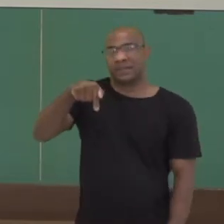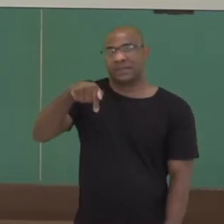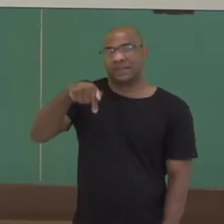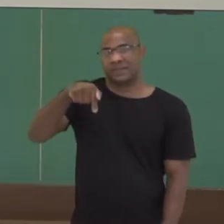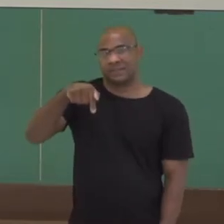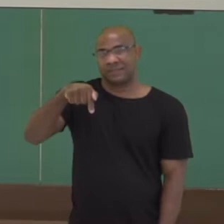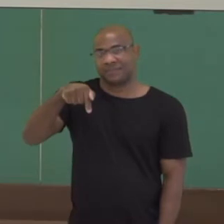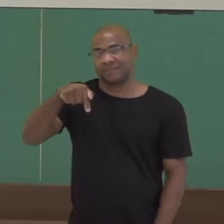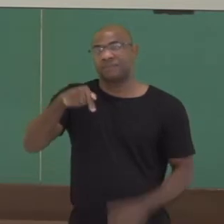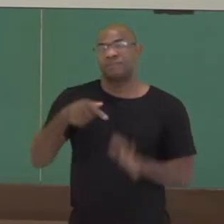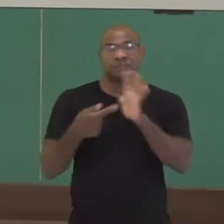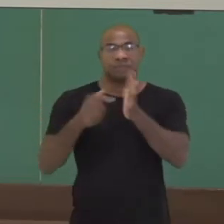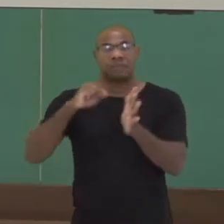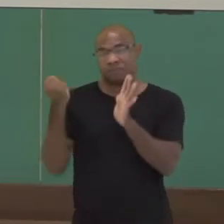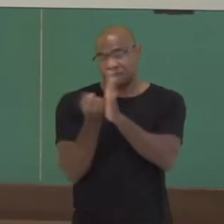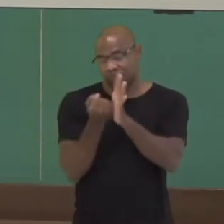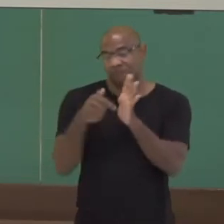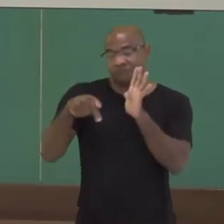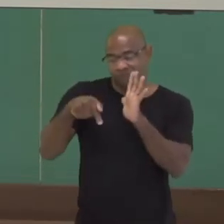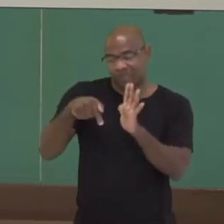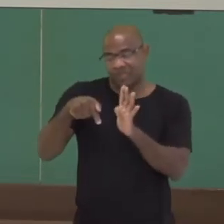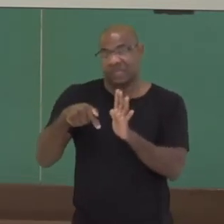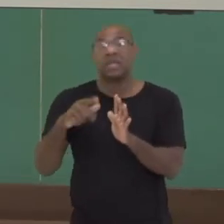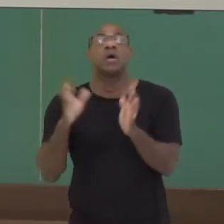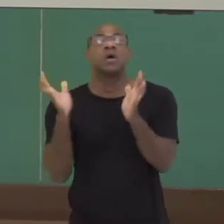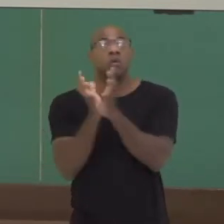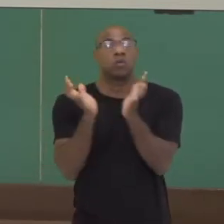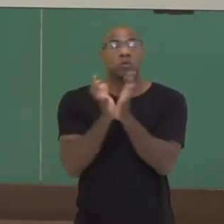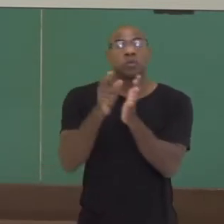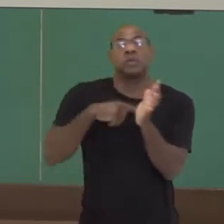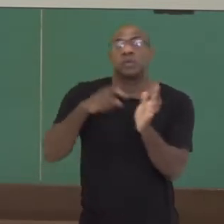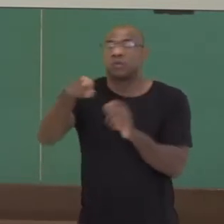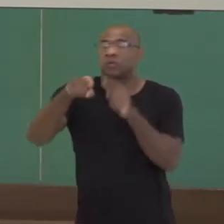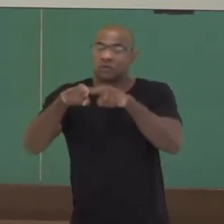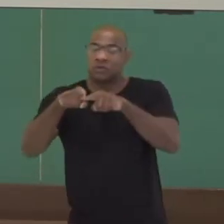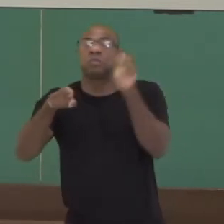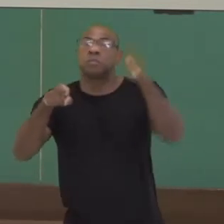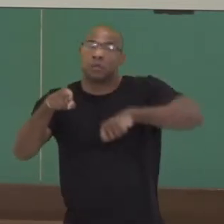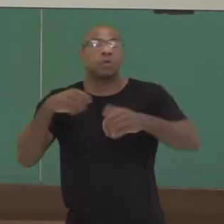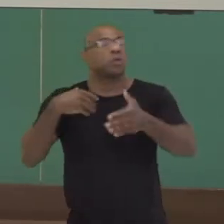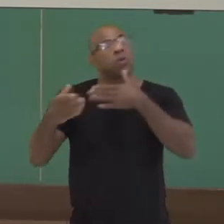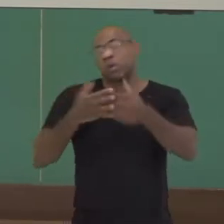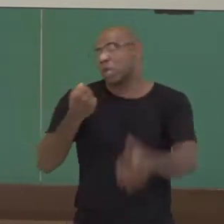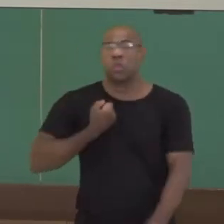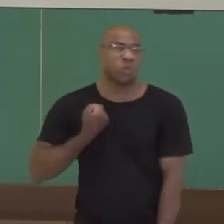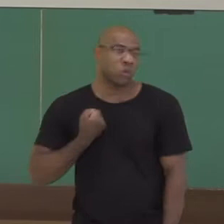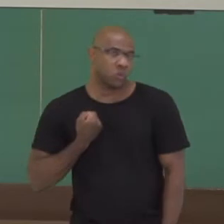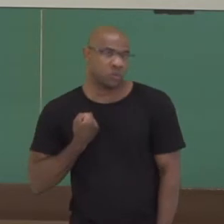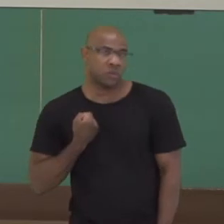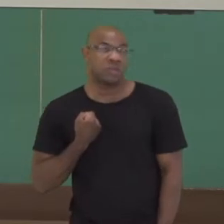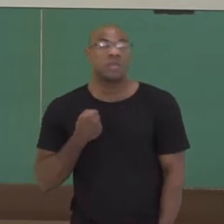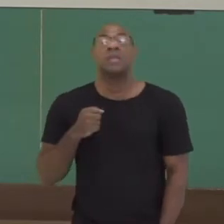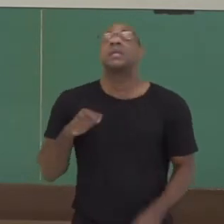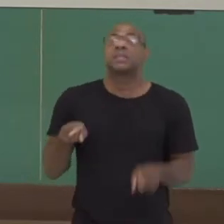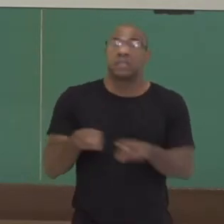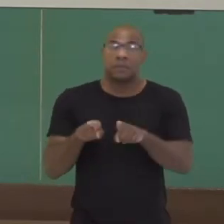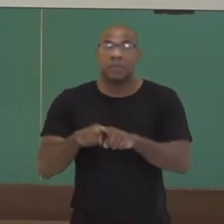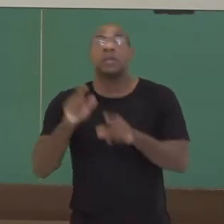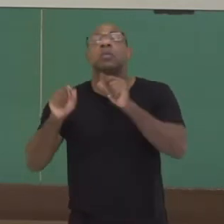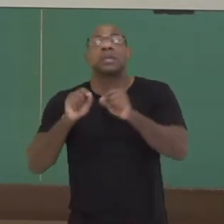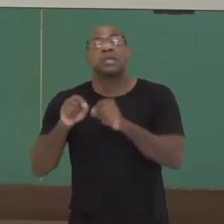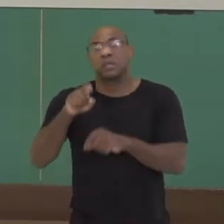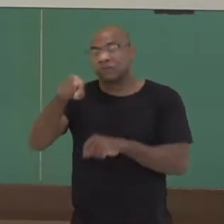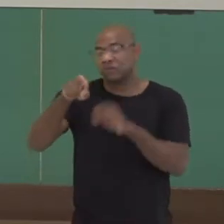ele simboliza um conjunto em que o x ele pode ser qualquer número, tal que o